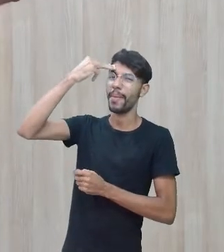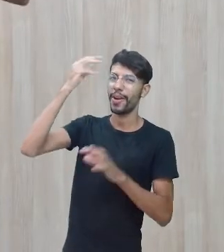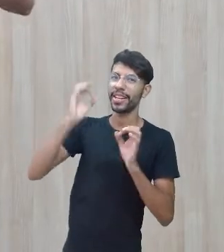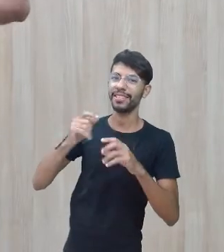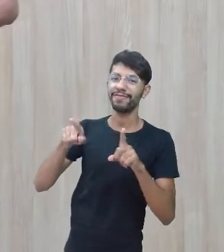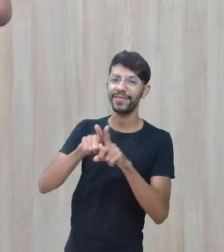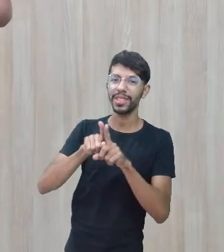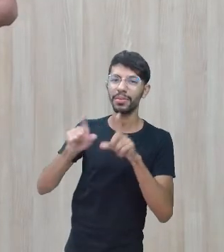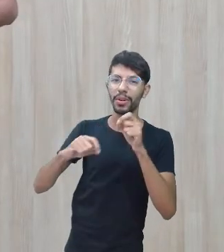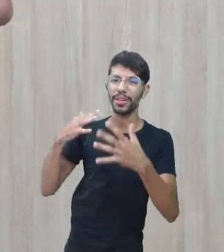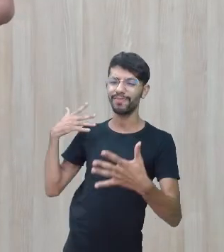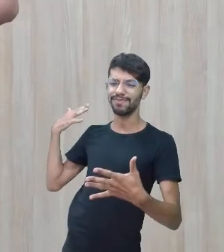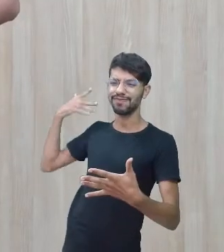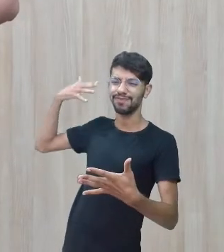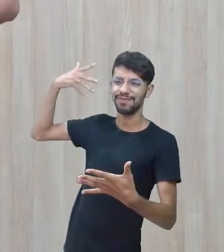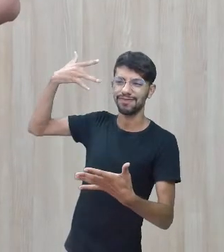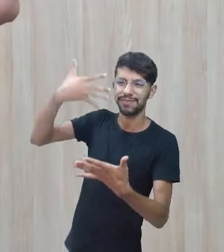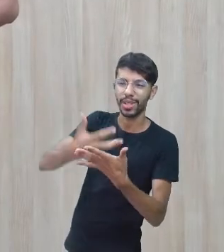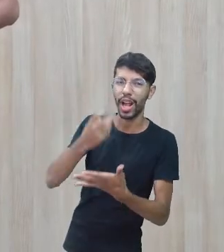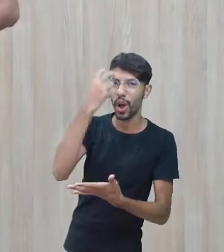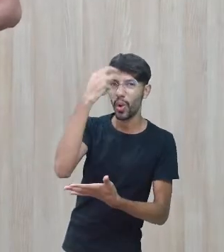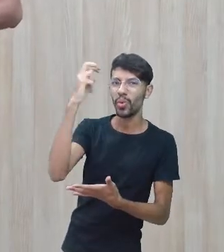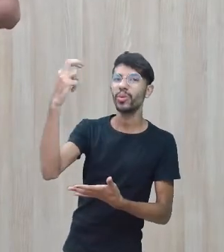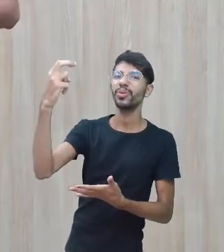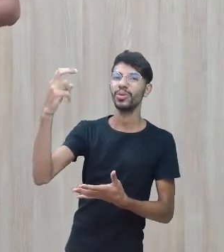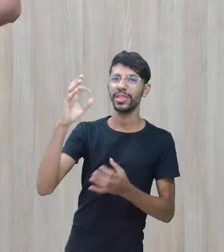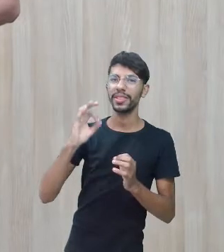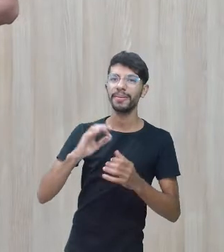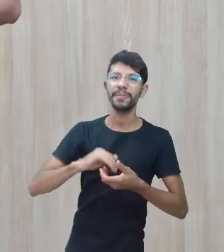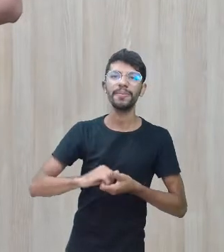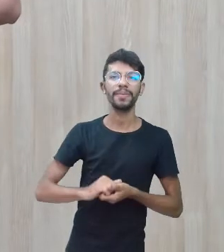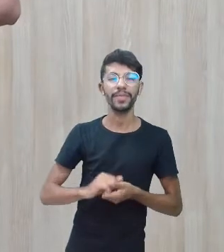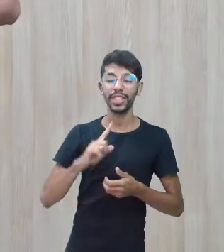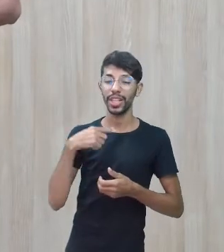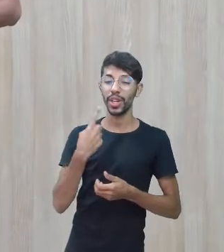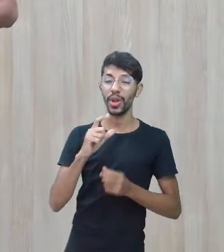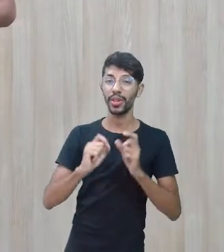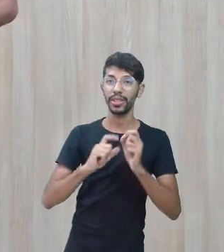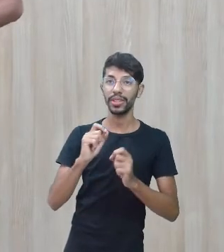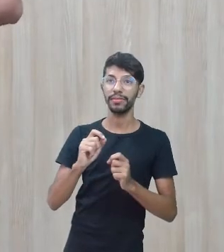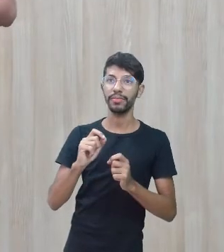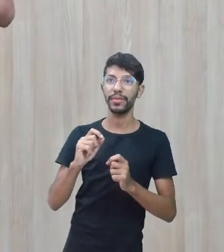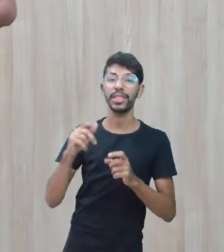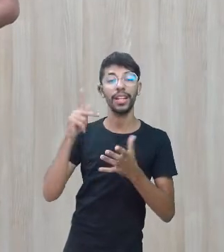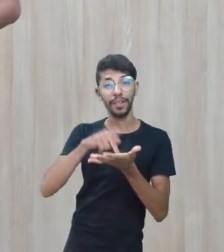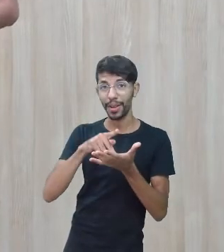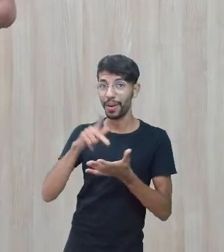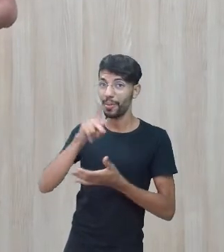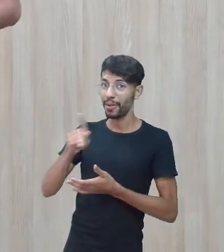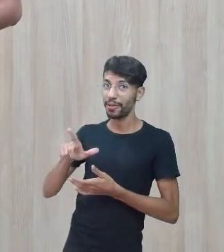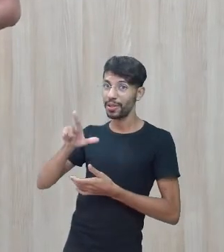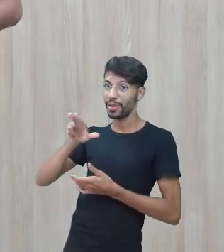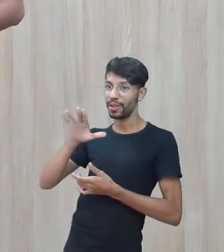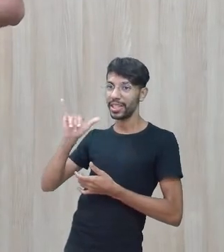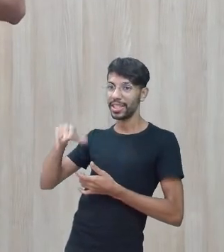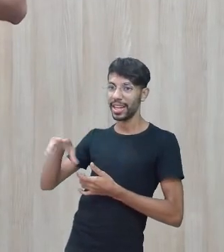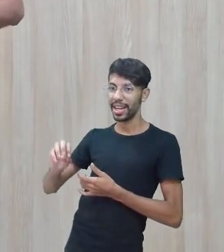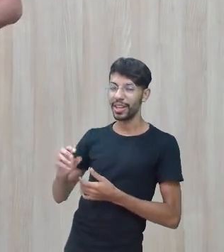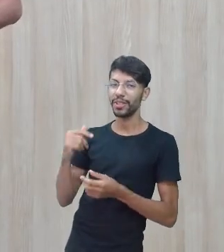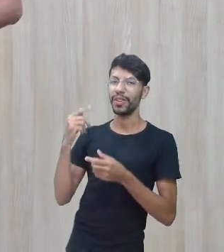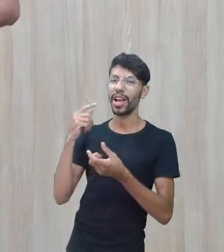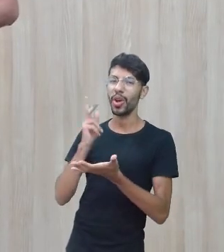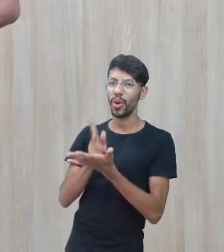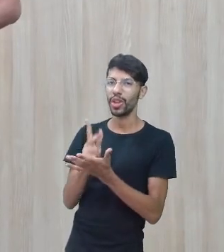um legado cultural, e que a gente vai, o professor Luciano vai continuar debatendo aqui com vocês